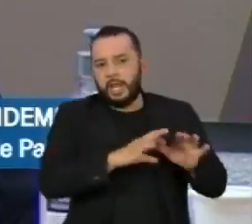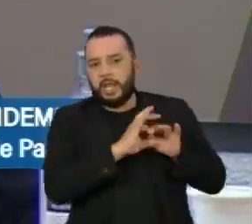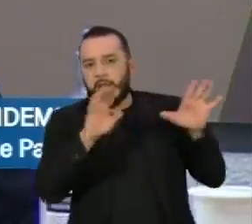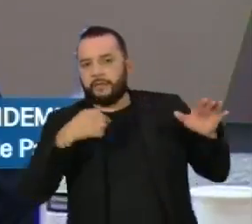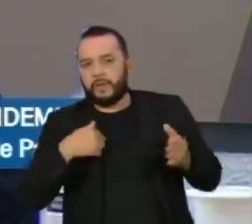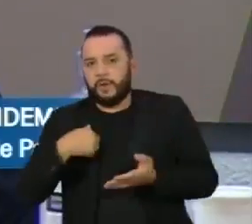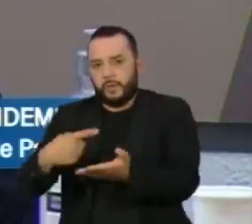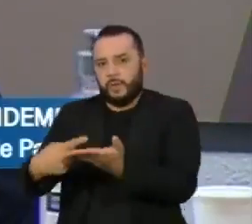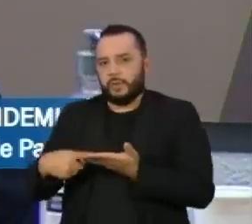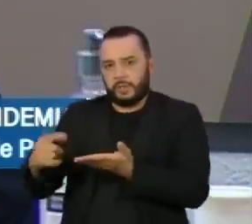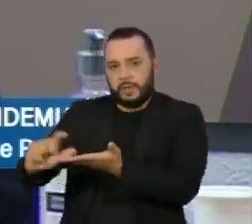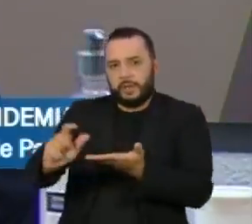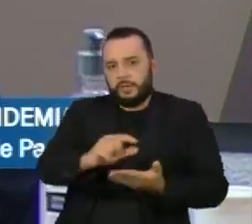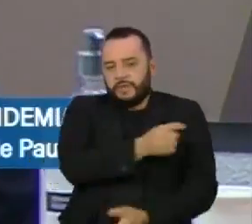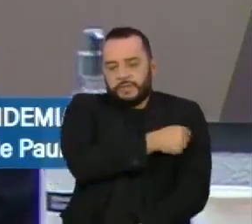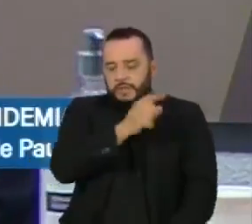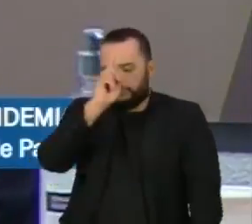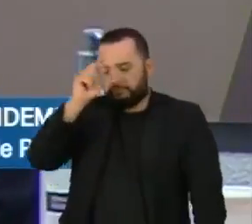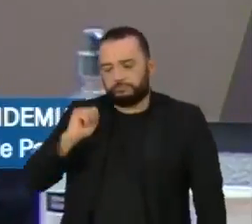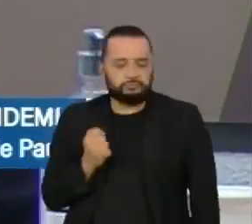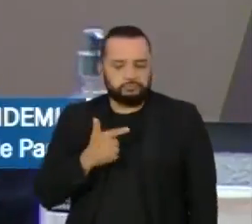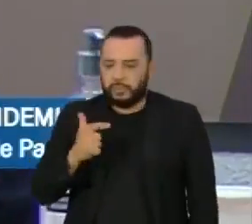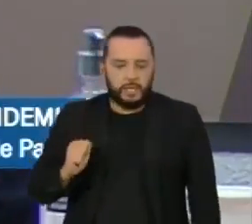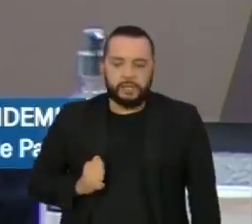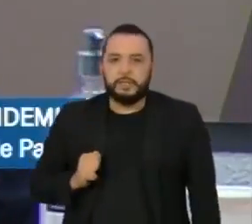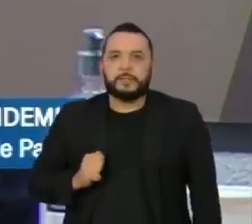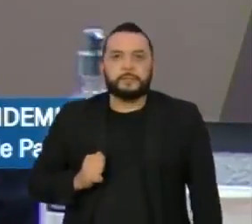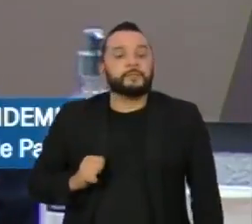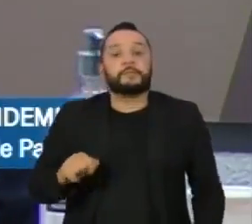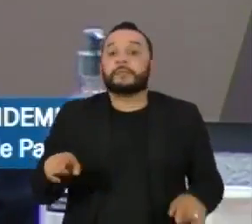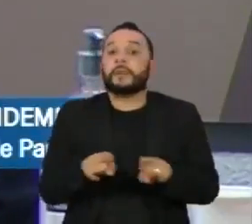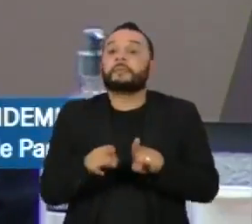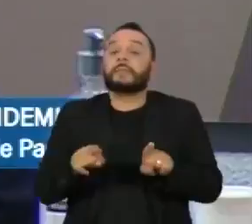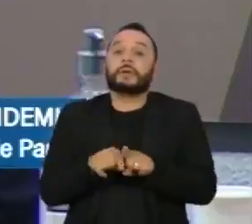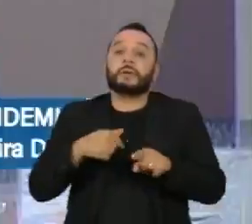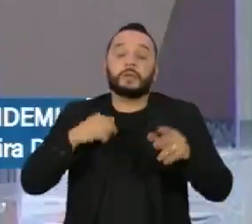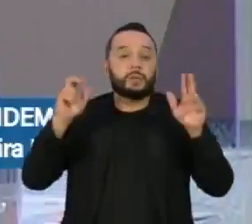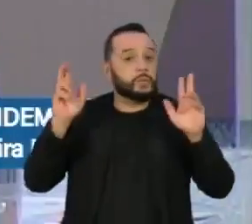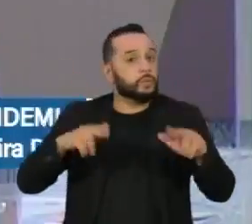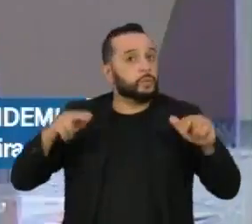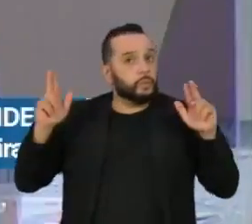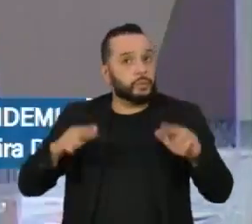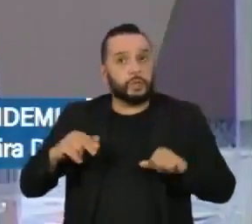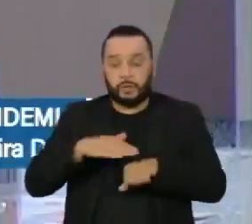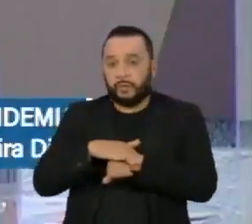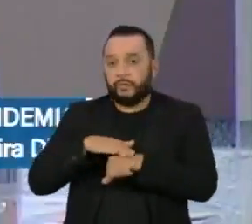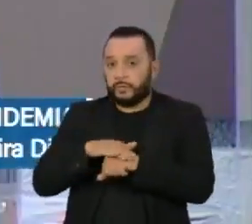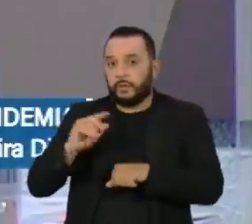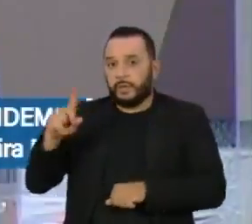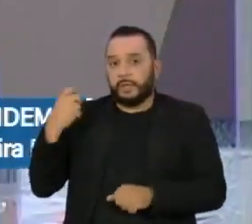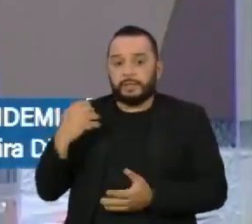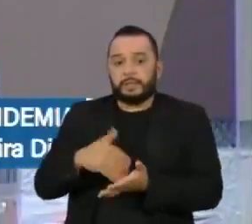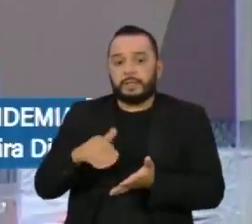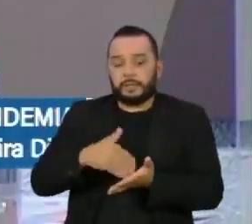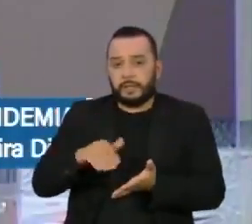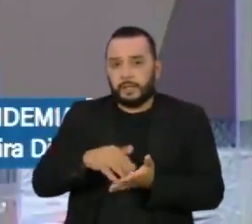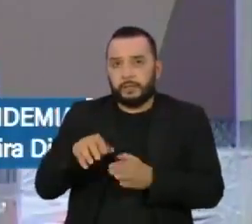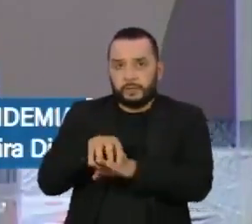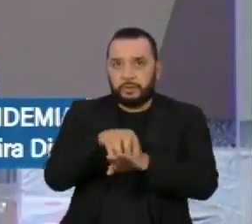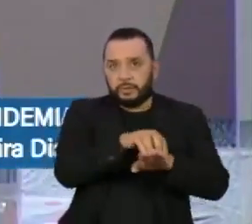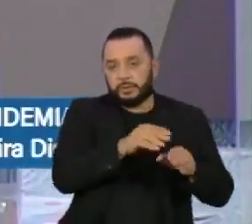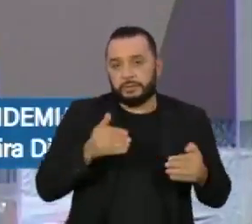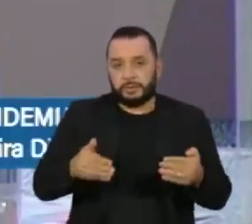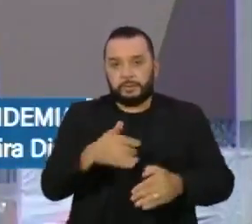ou agente público. O reverendo disse ainda nunca ter tratado diretamente com o ex-secretário de Logística do Ministério da